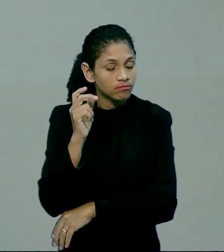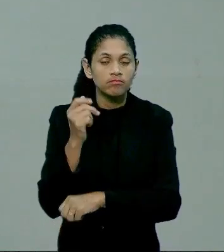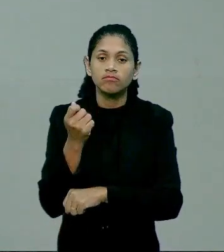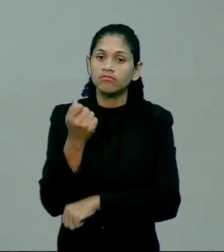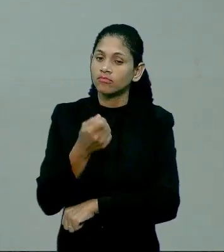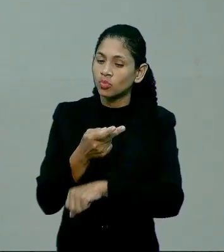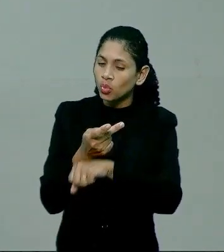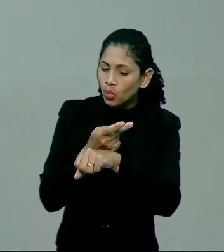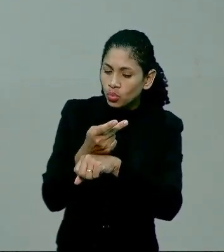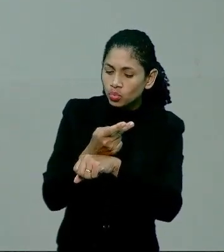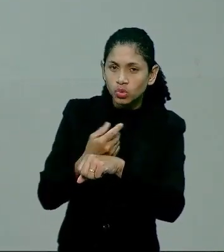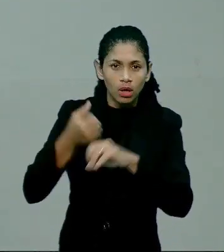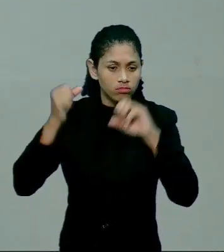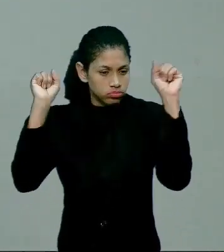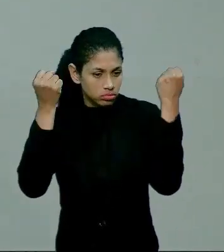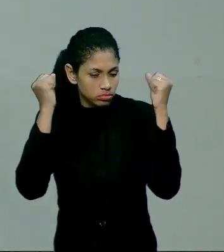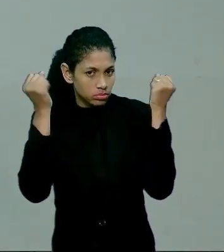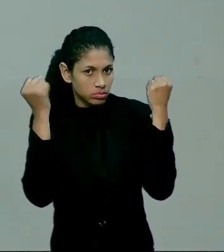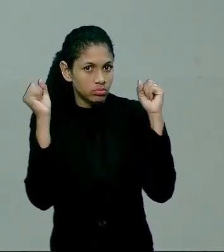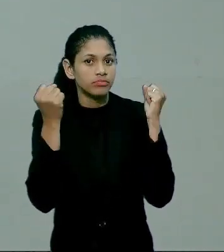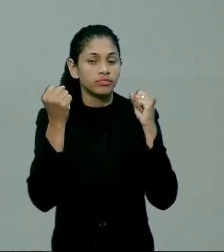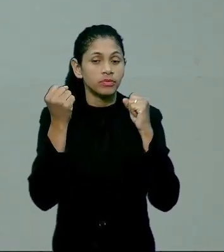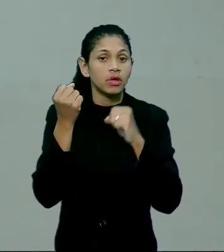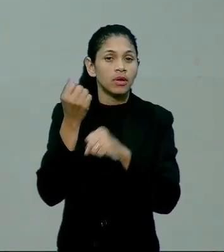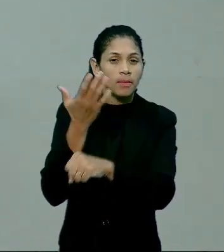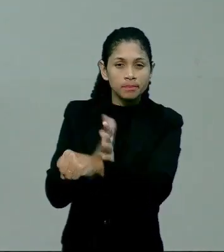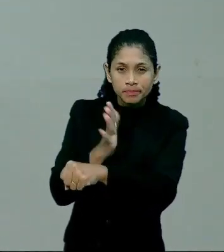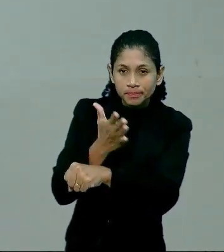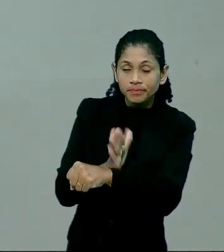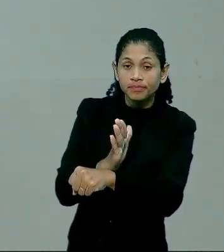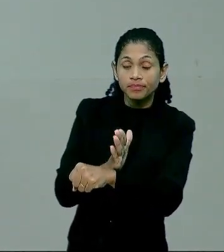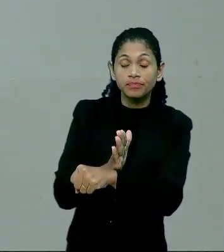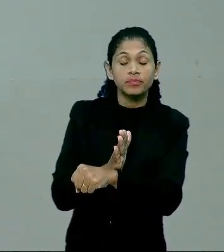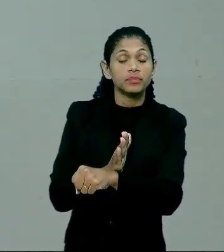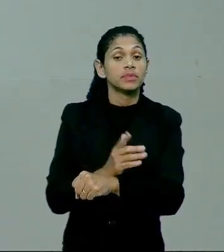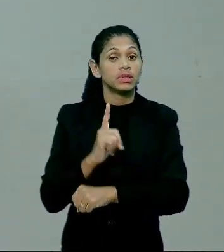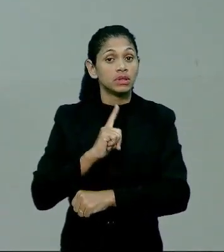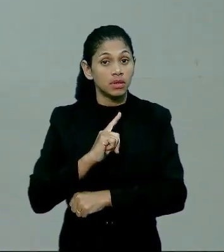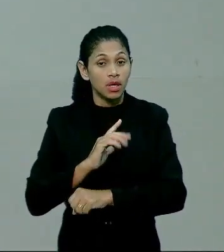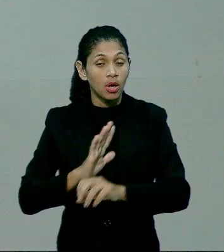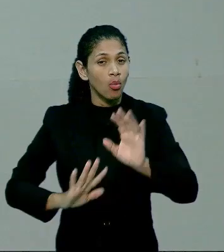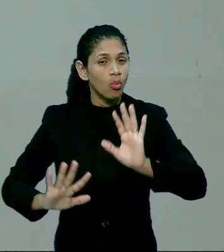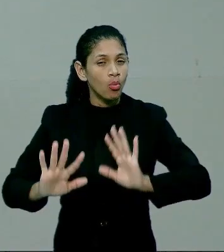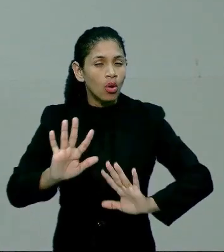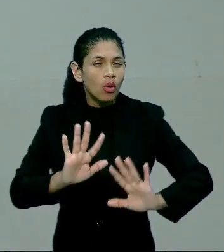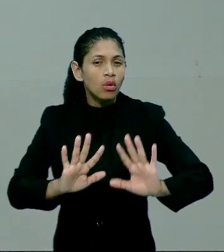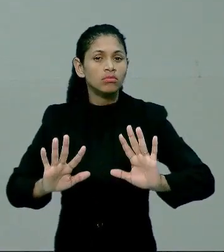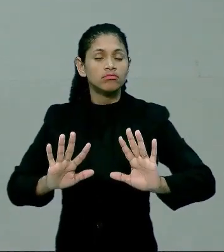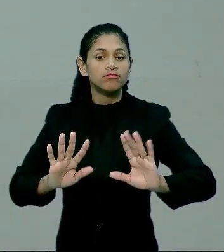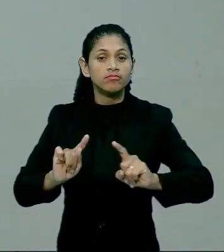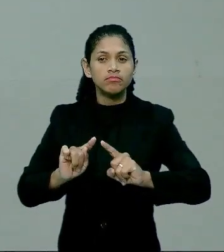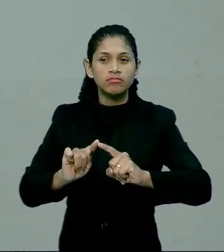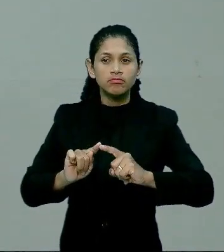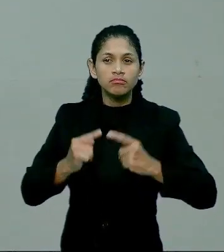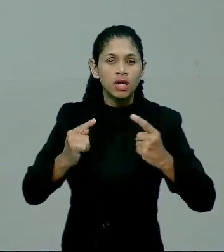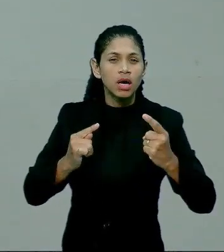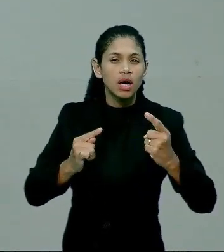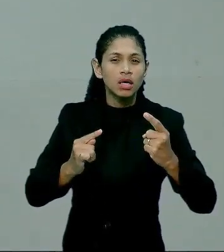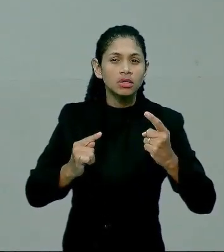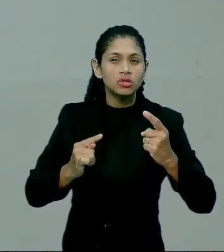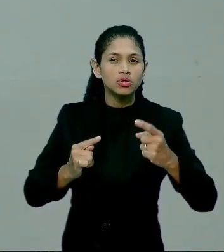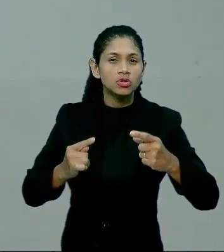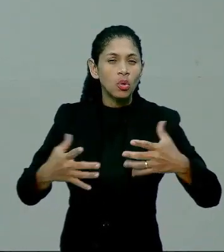uma saúde, atividade física, ter esse direcionamento de cuidado, mas que esse cuidado não